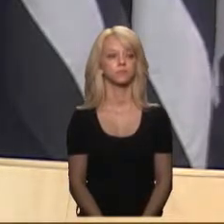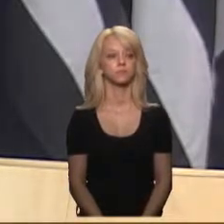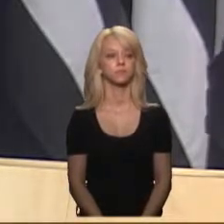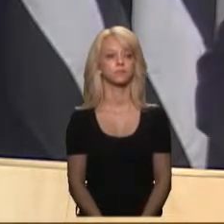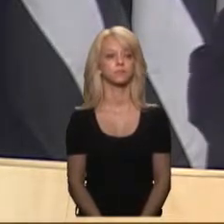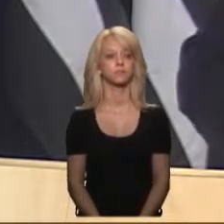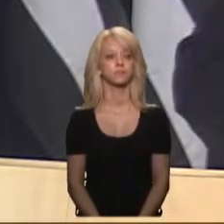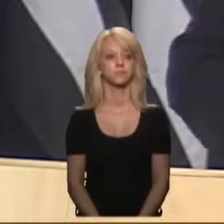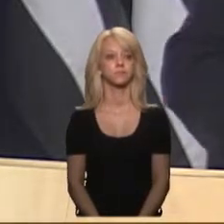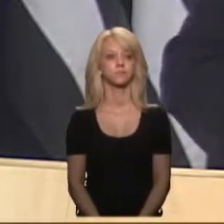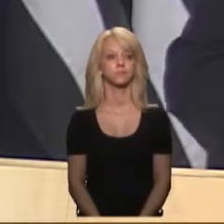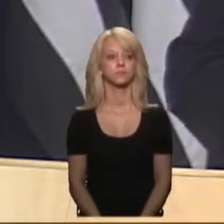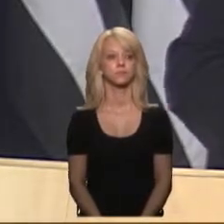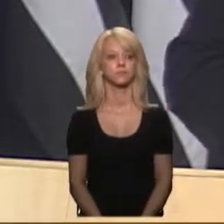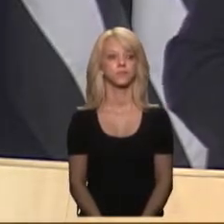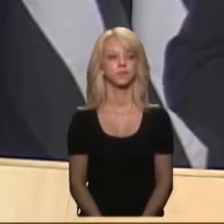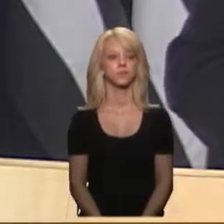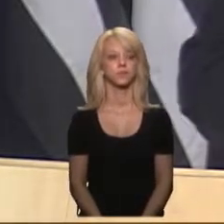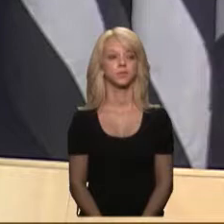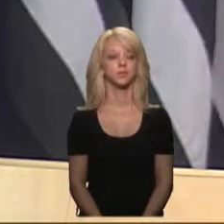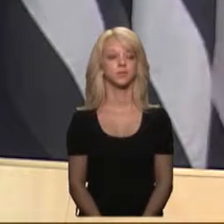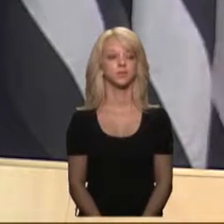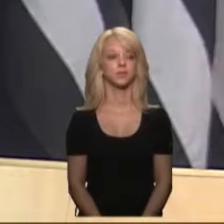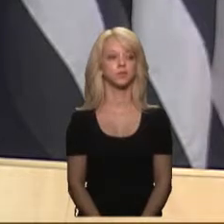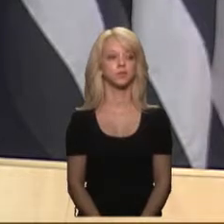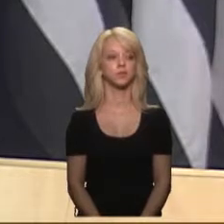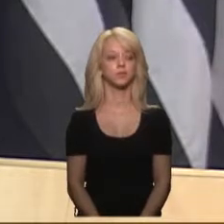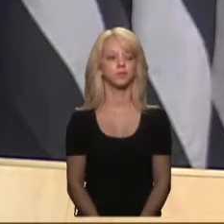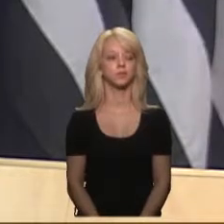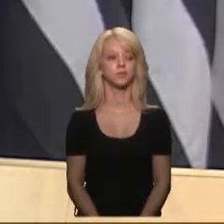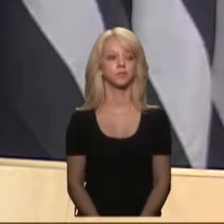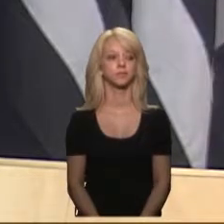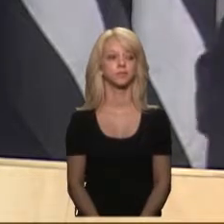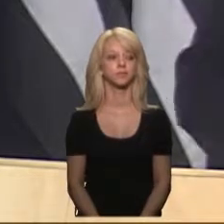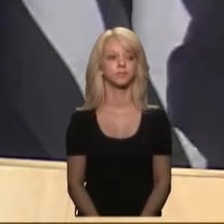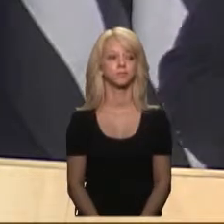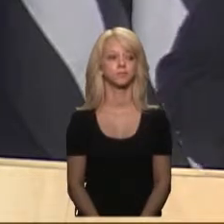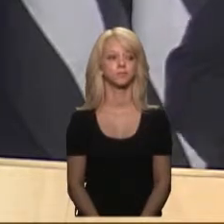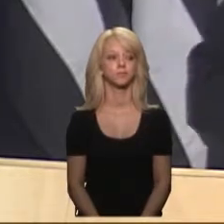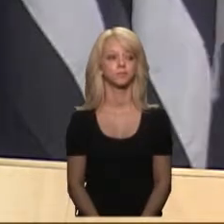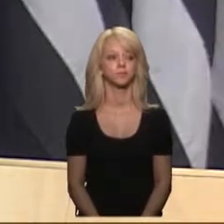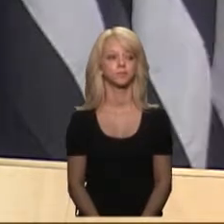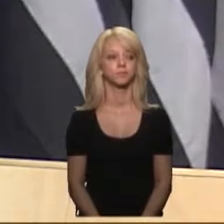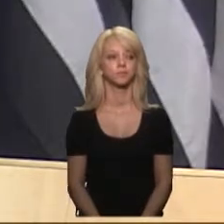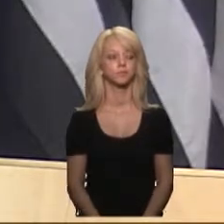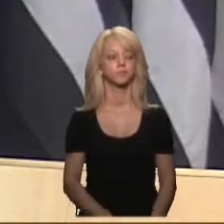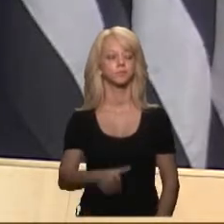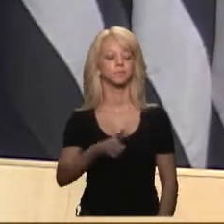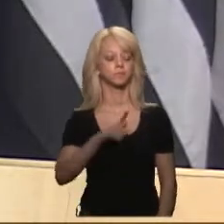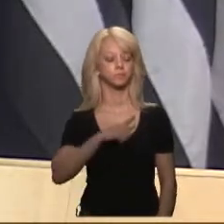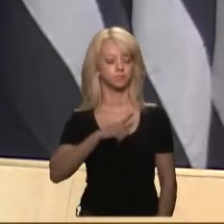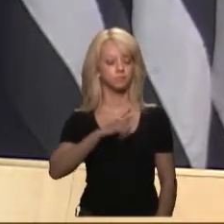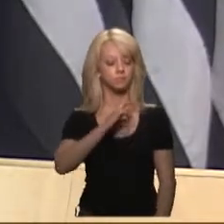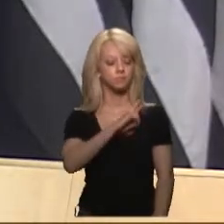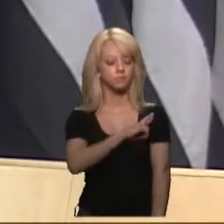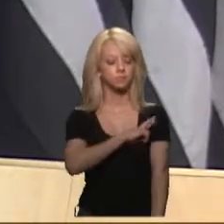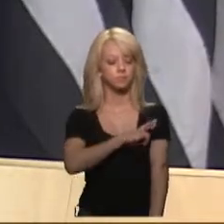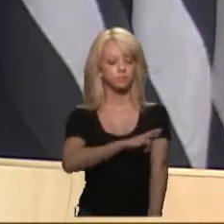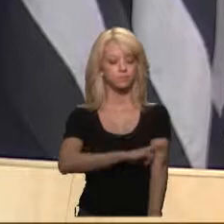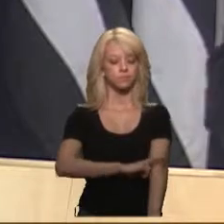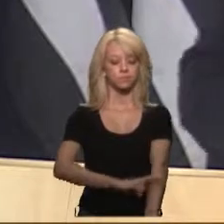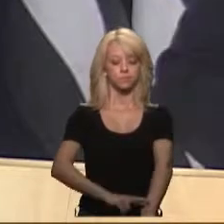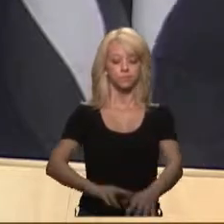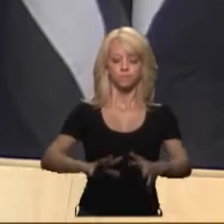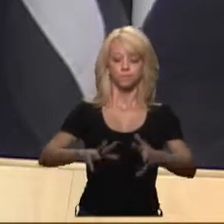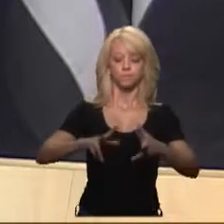Não admito isso. Agora. Eu respeito todos os vereadores. Agora